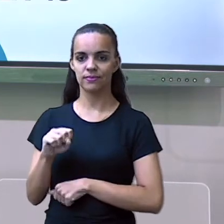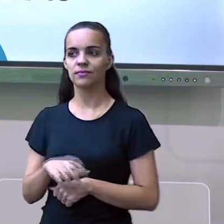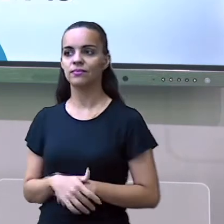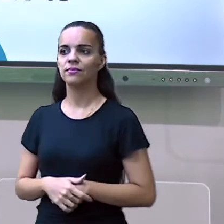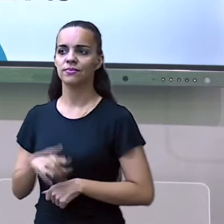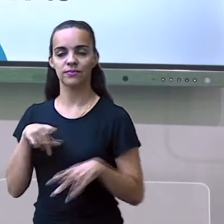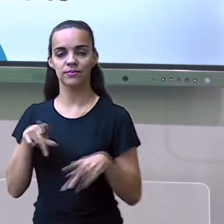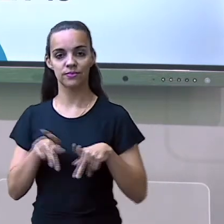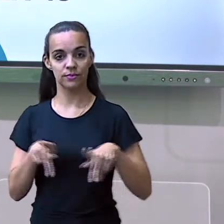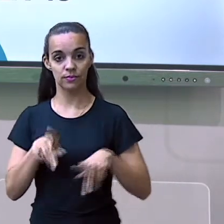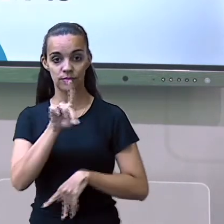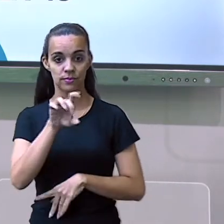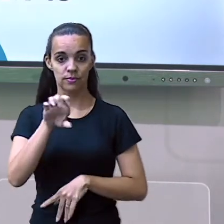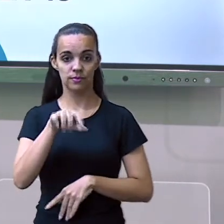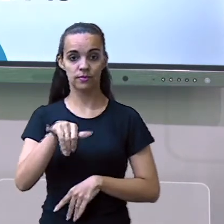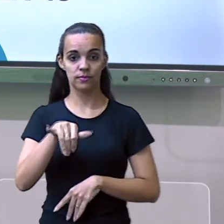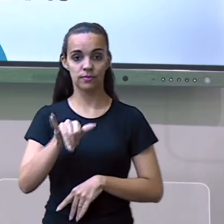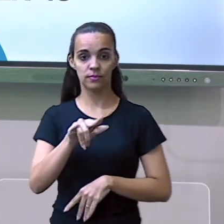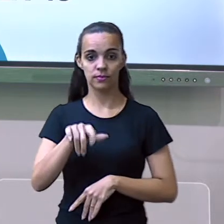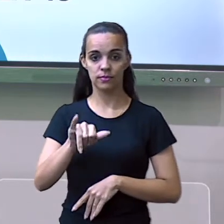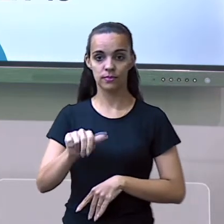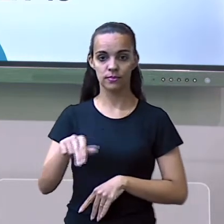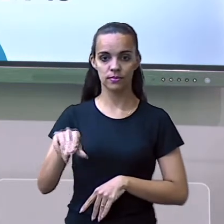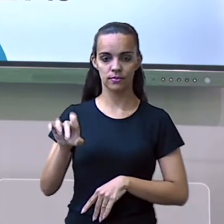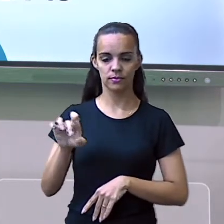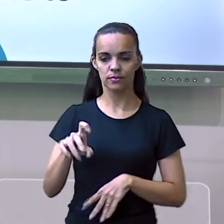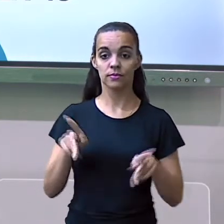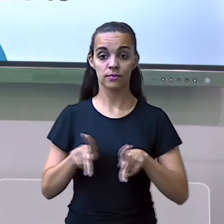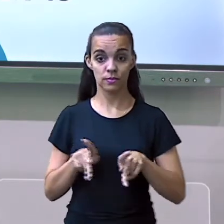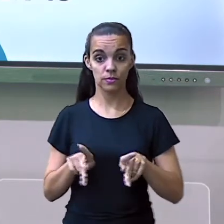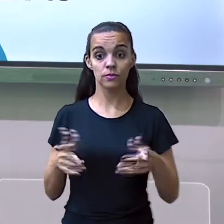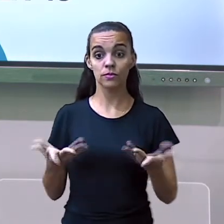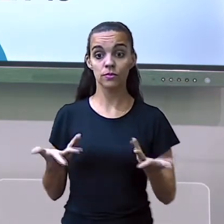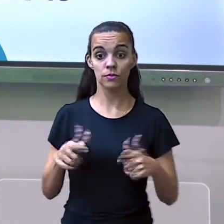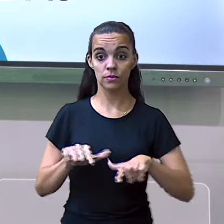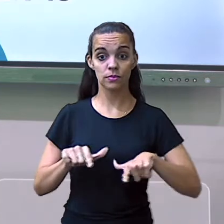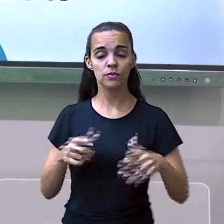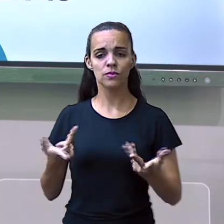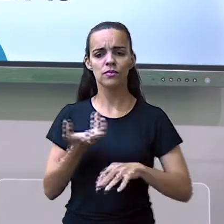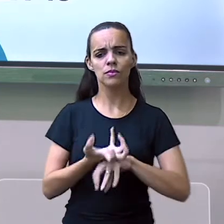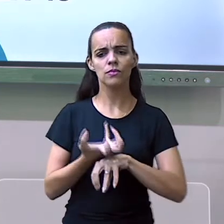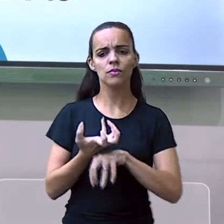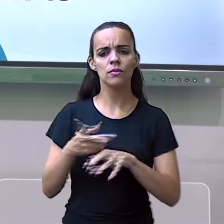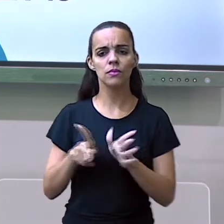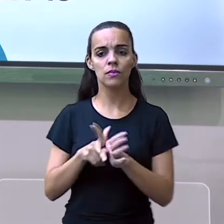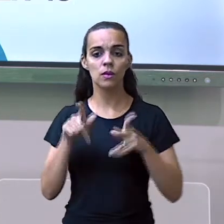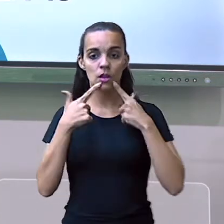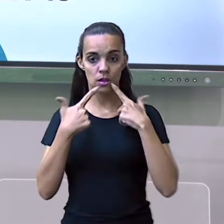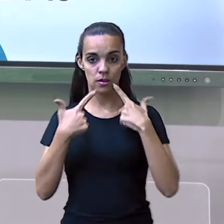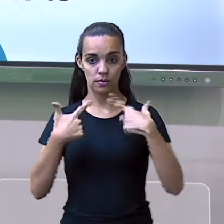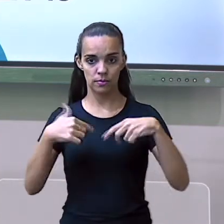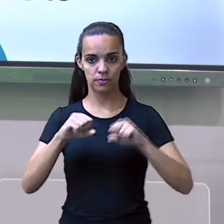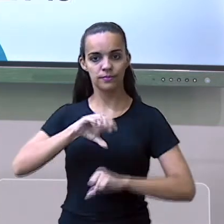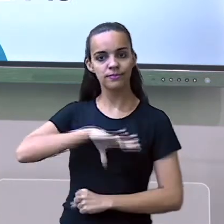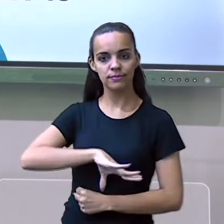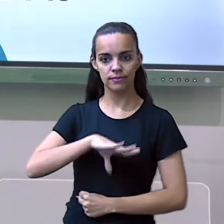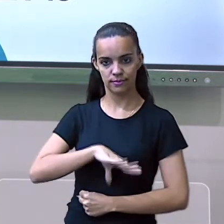sim. Sou a professora Deisiane e irei trabalhar o componente curricular de